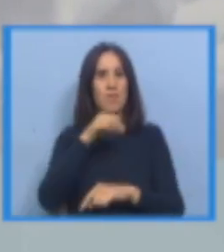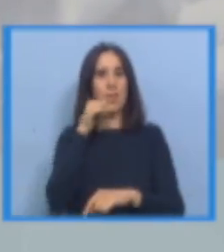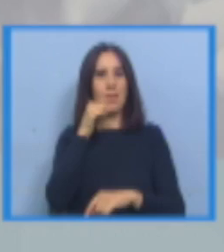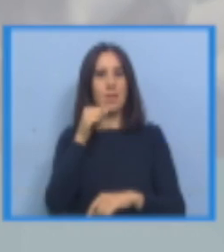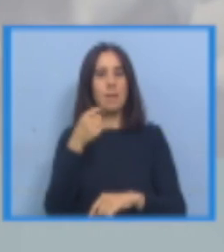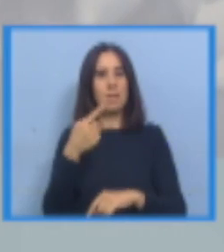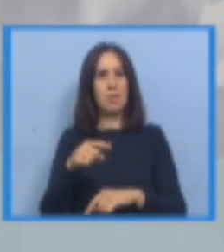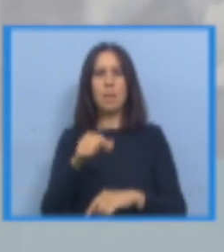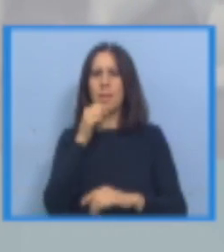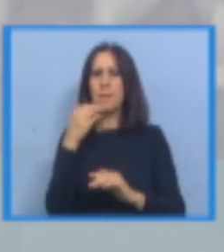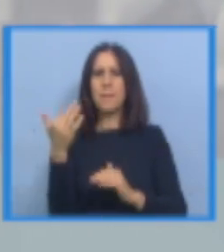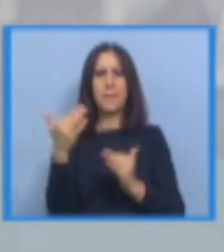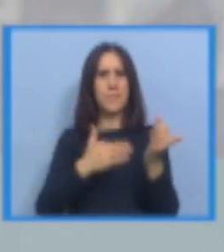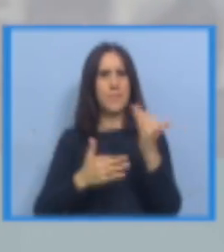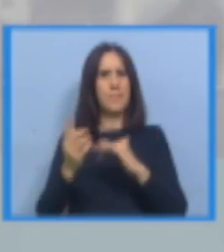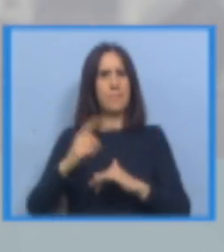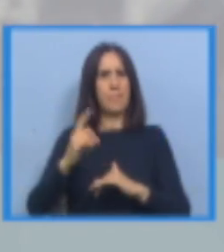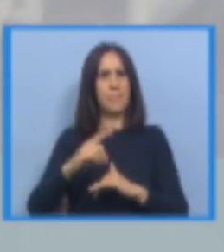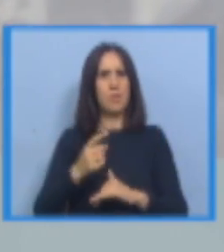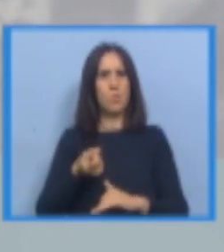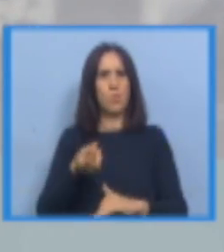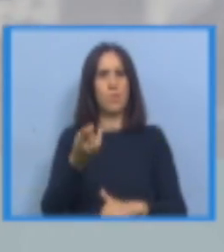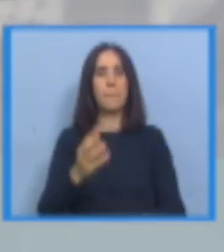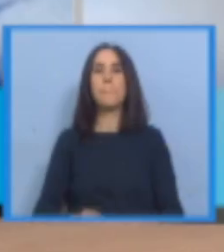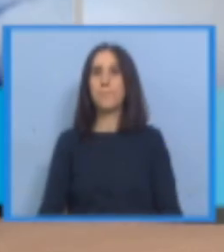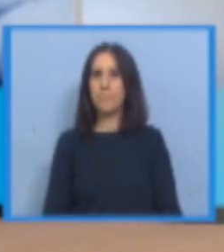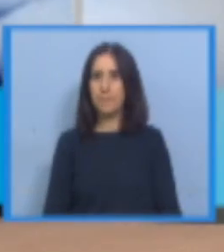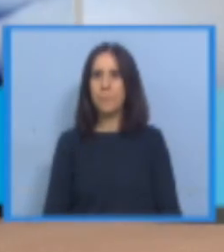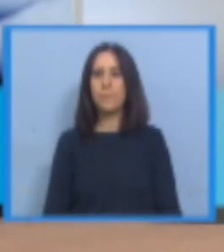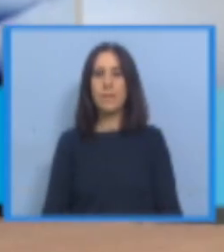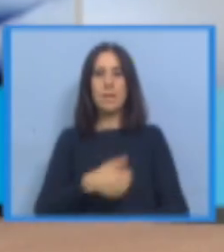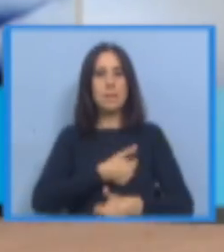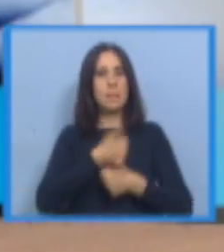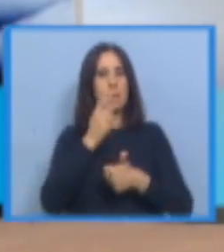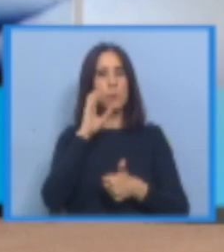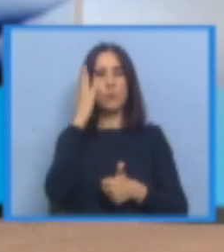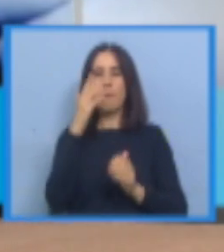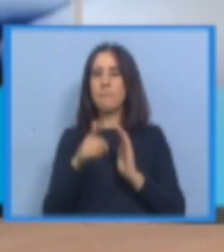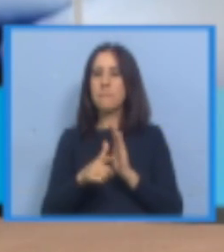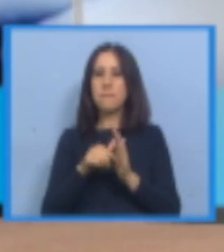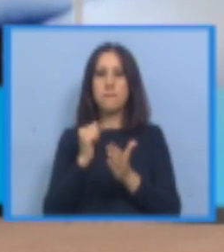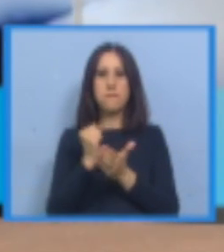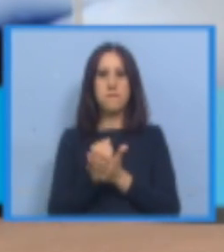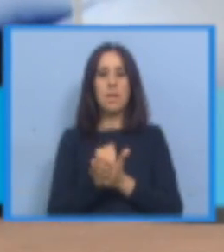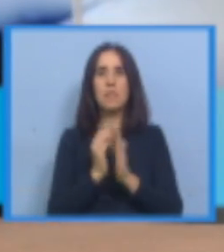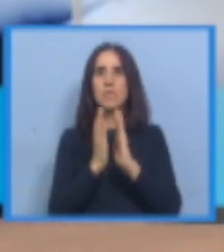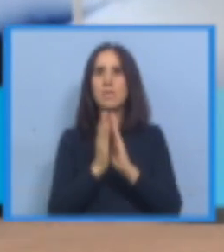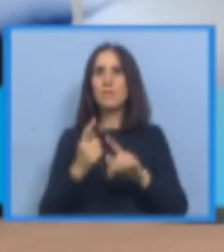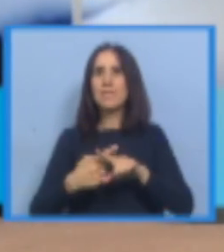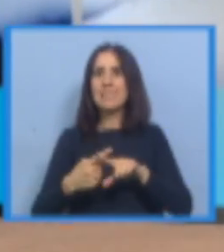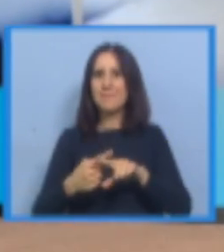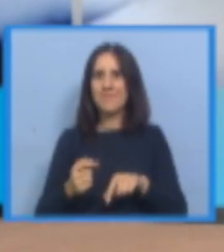uma passagem frequente de muita gente. E é sempre uma cidade muito importante e é uma diocese muito apetecida.